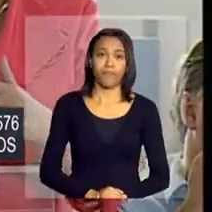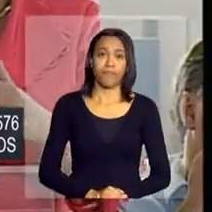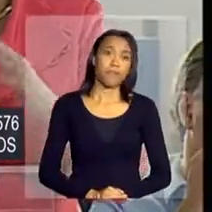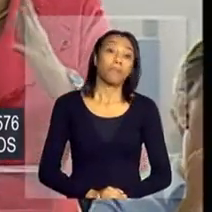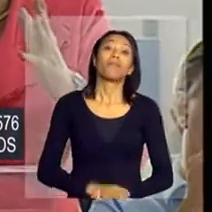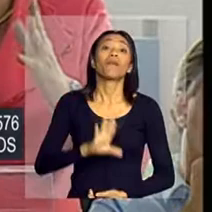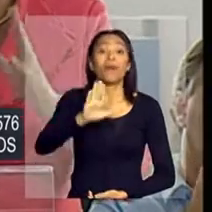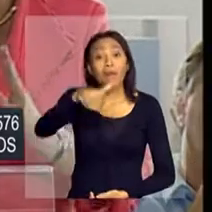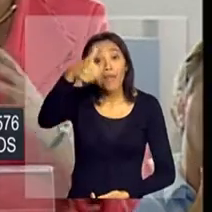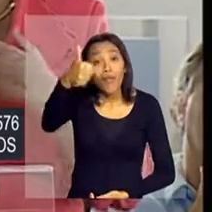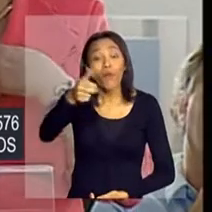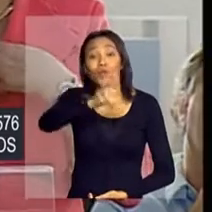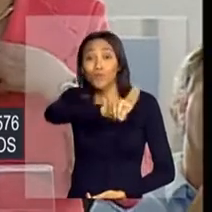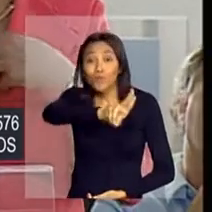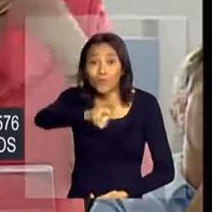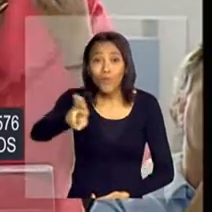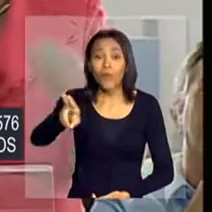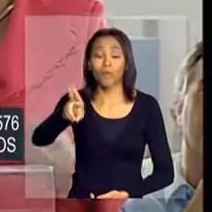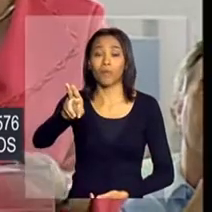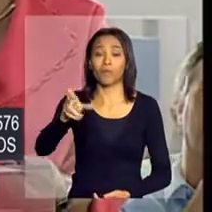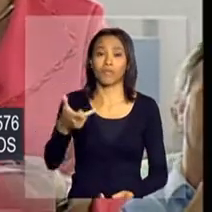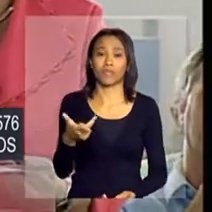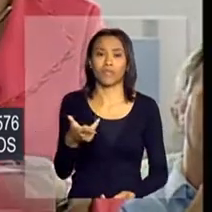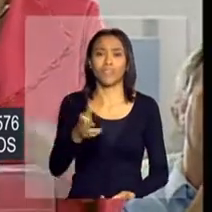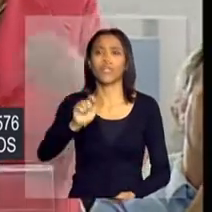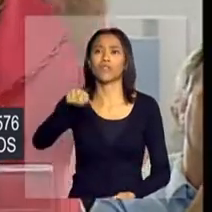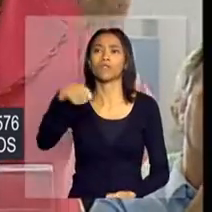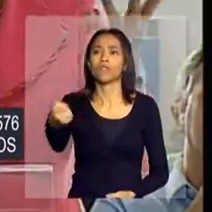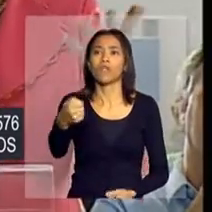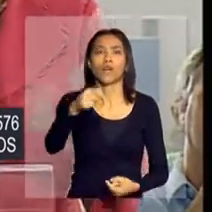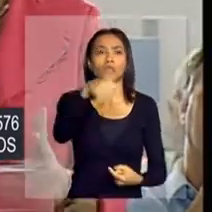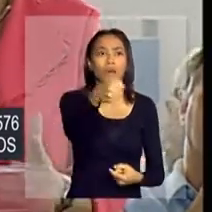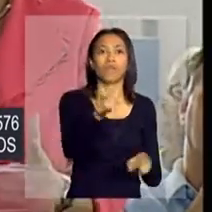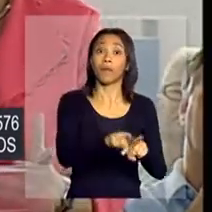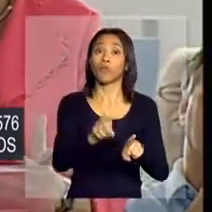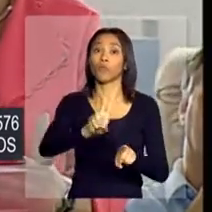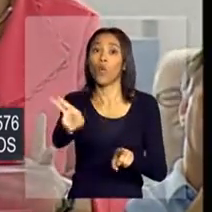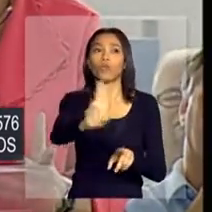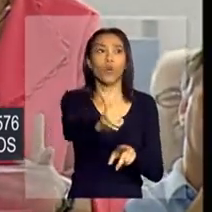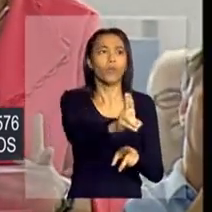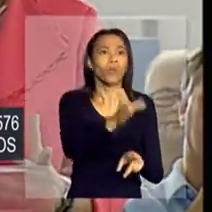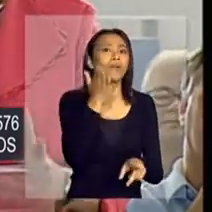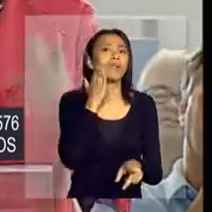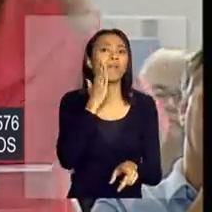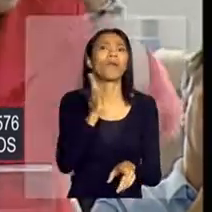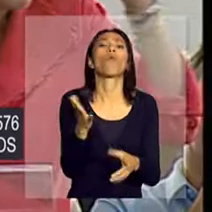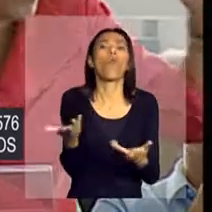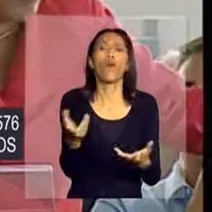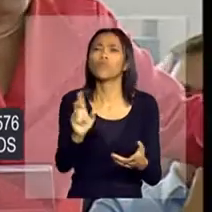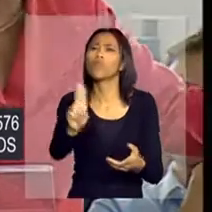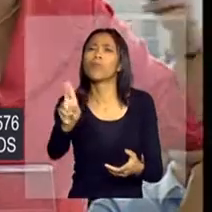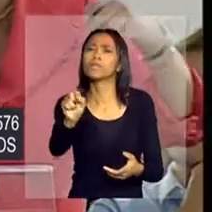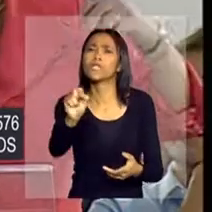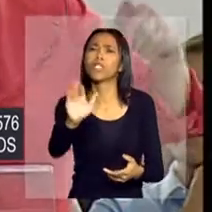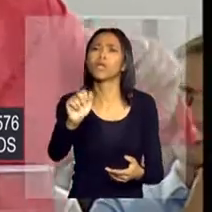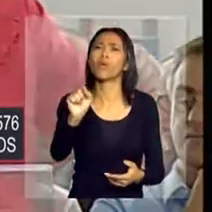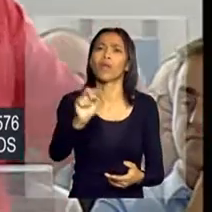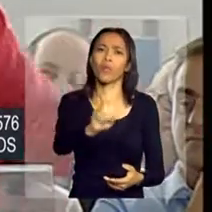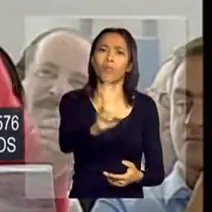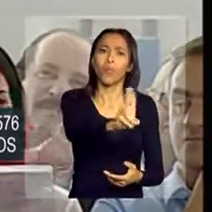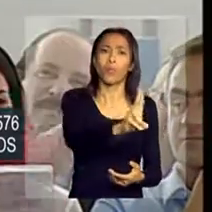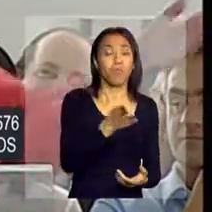Geralmente é melhor que os nomes, a gente dá nome para poder identificar, não é assim? A gente dá nome para